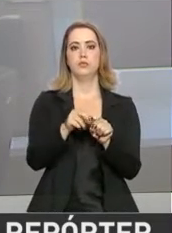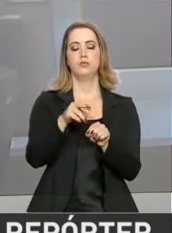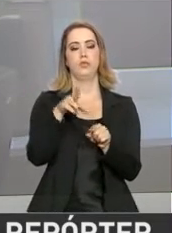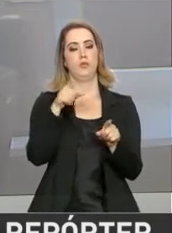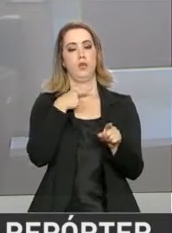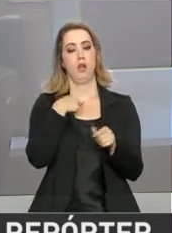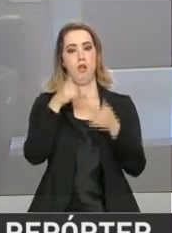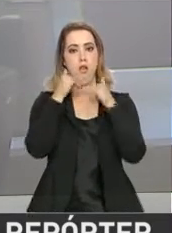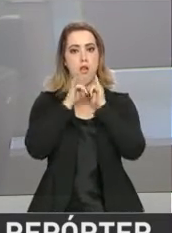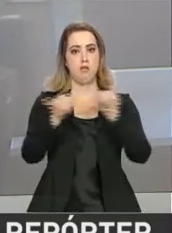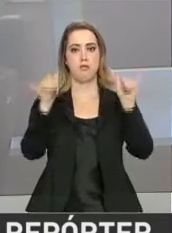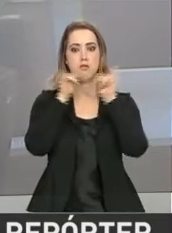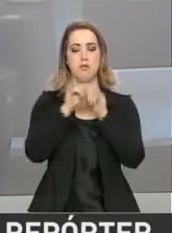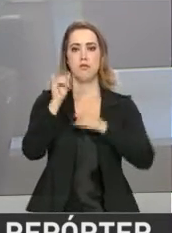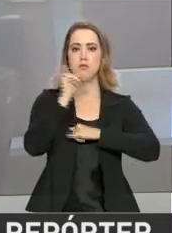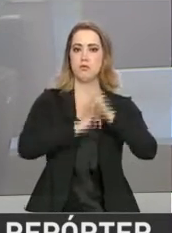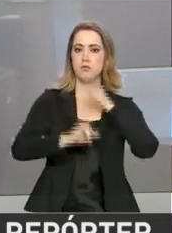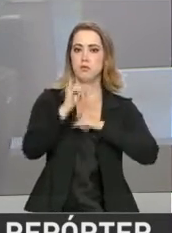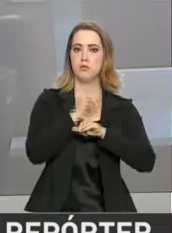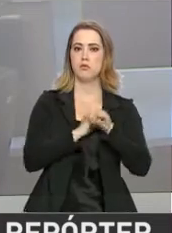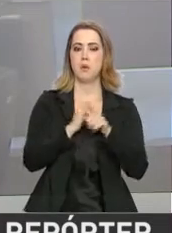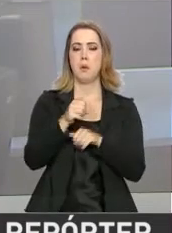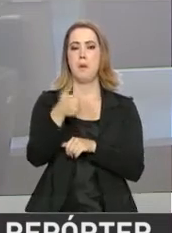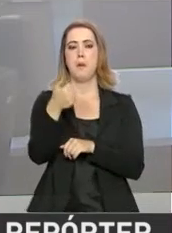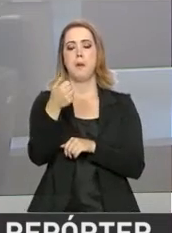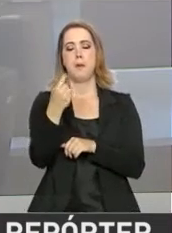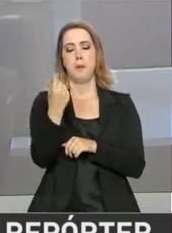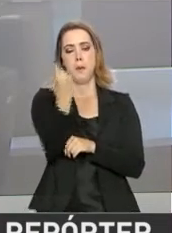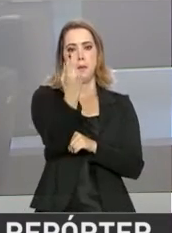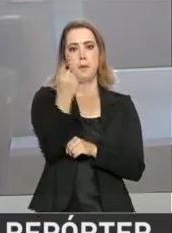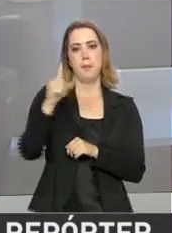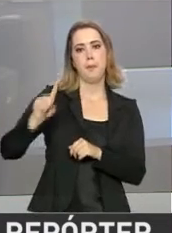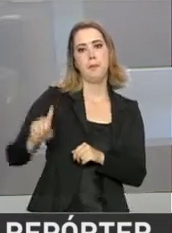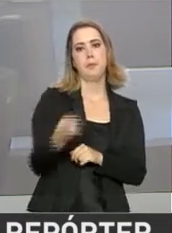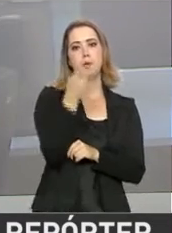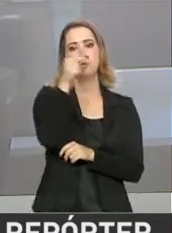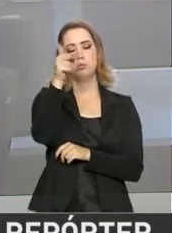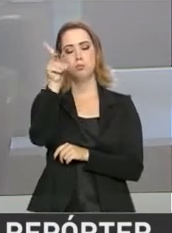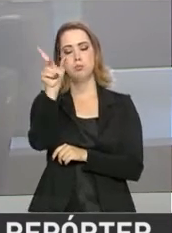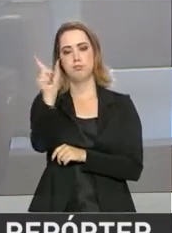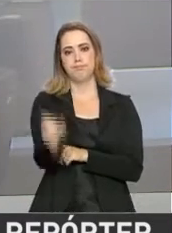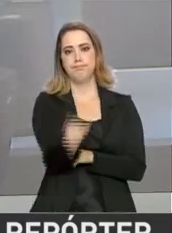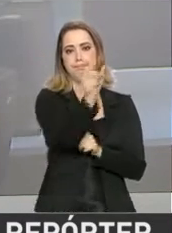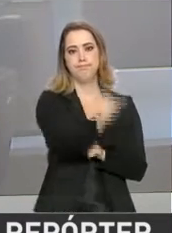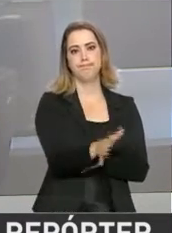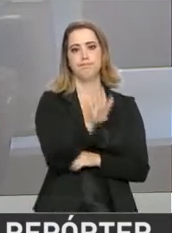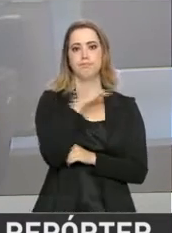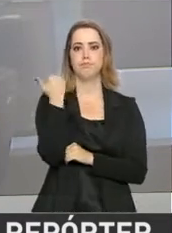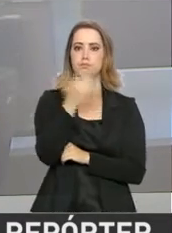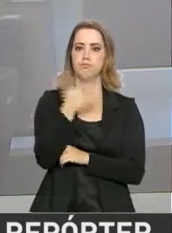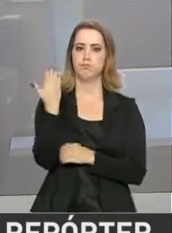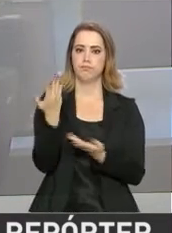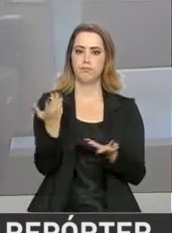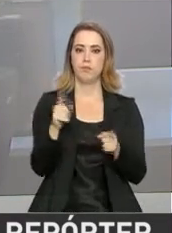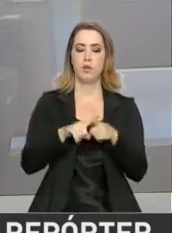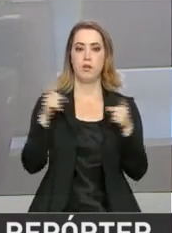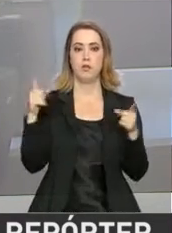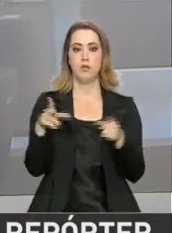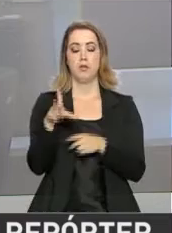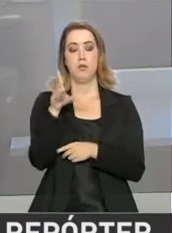Reuters indicam que 1.000 pessoas morreram no Haiti com o furacão Matthew. Já o número oficial da Defesa Civil é de